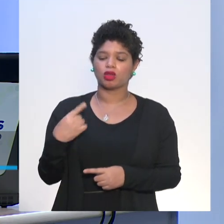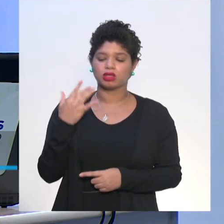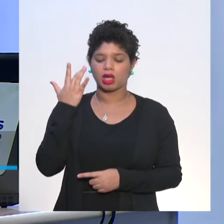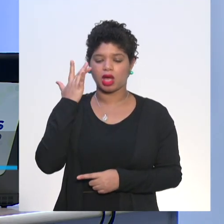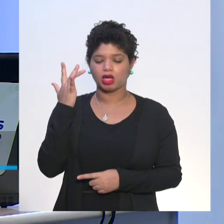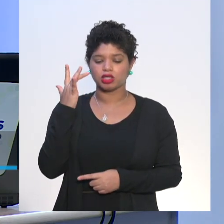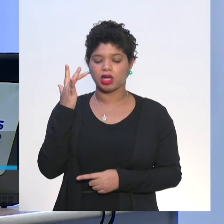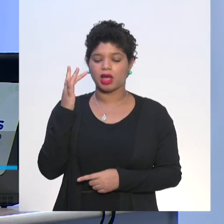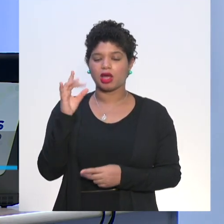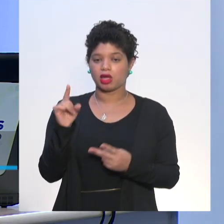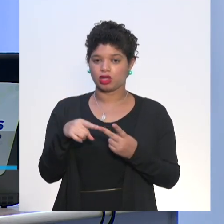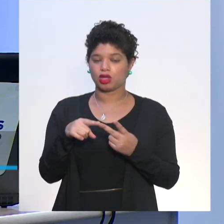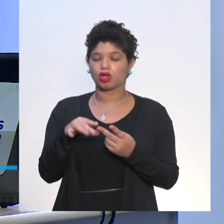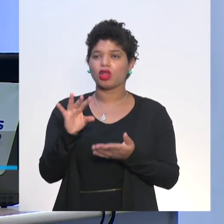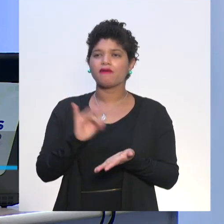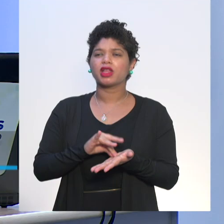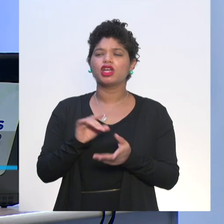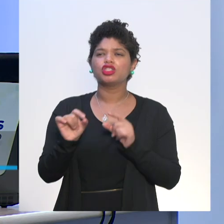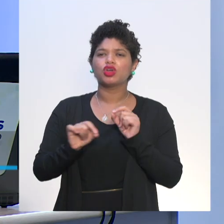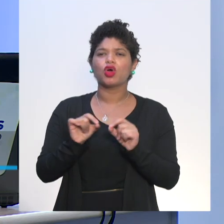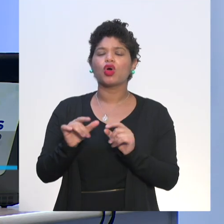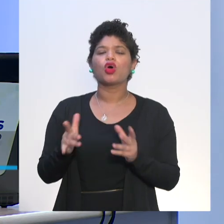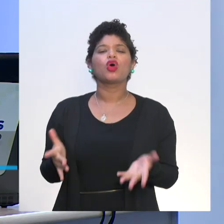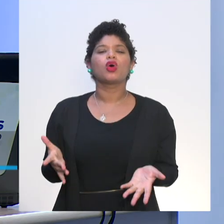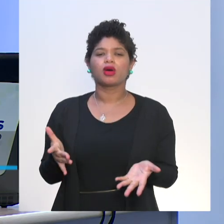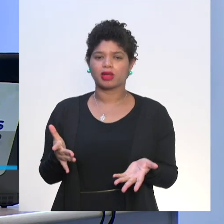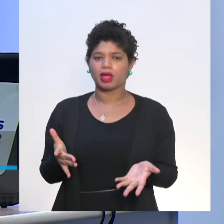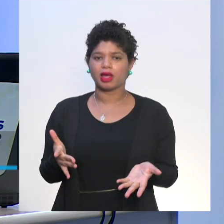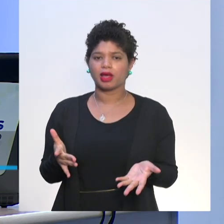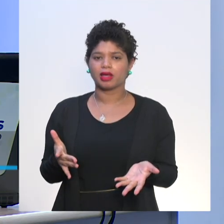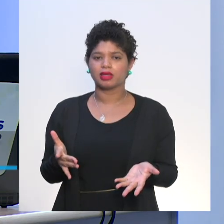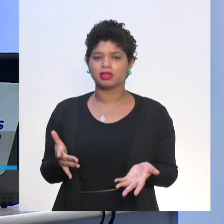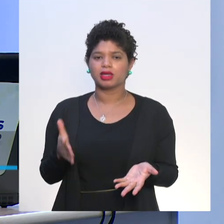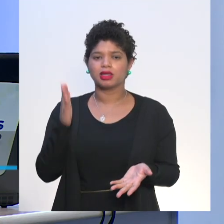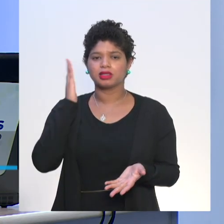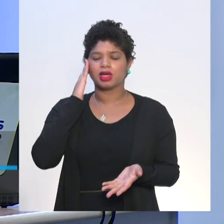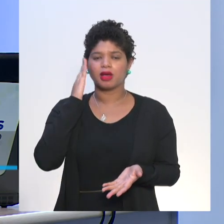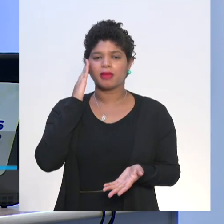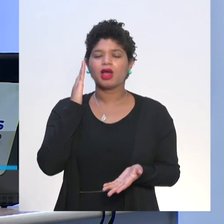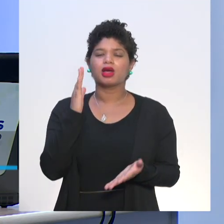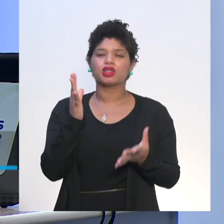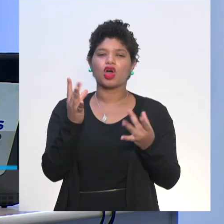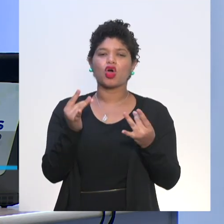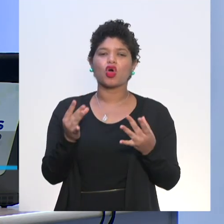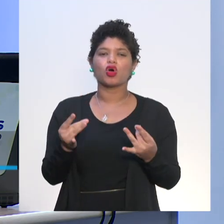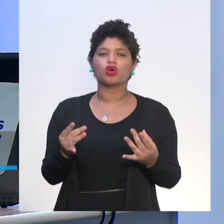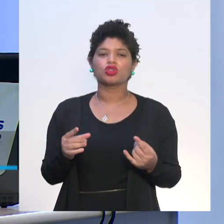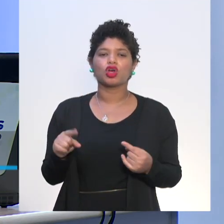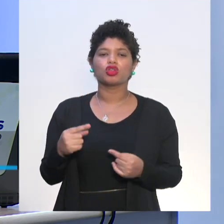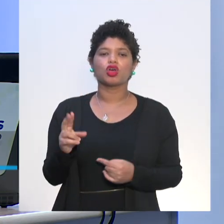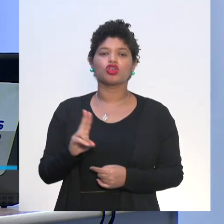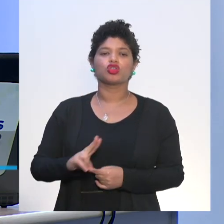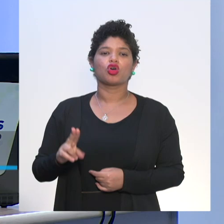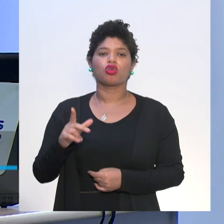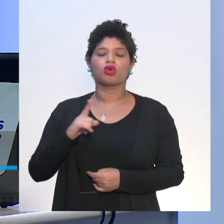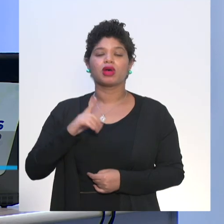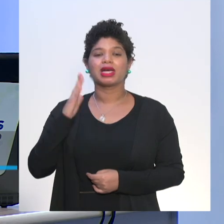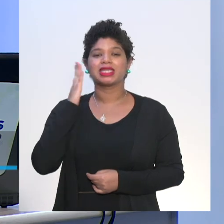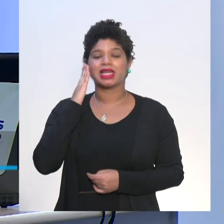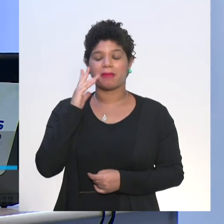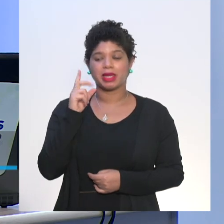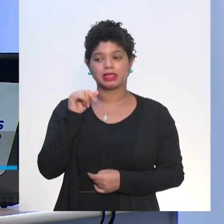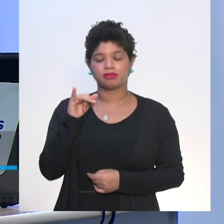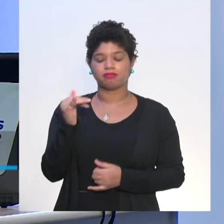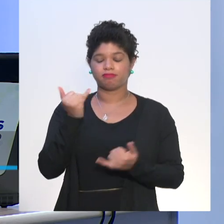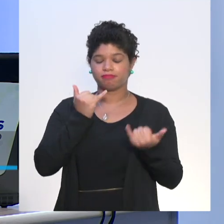como verdade, né? Ou então, quais são os critérios que a gente usa, né, para dizer que uma determinada